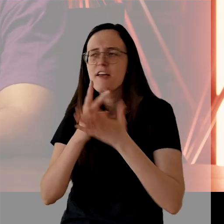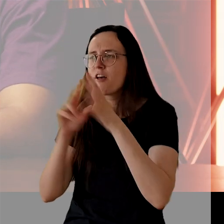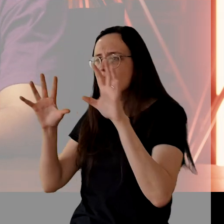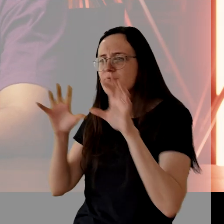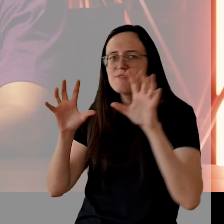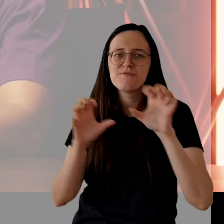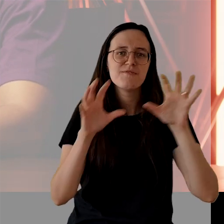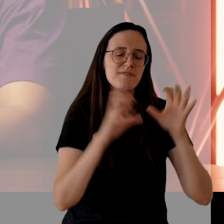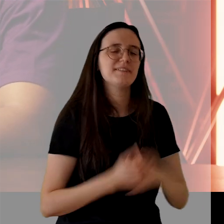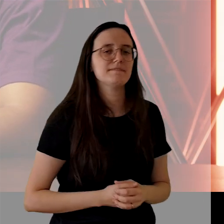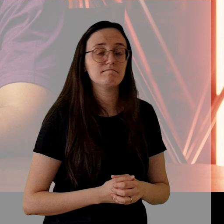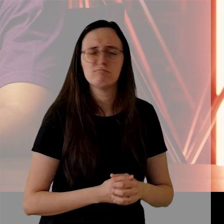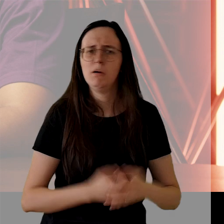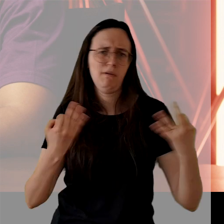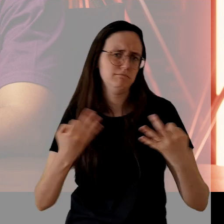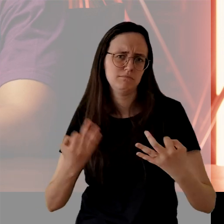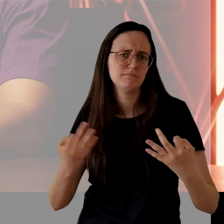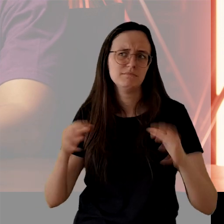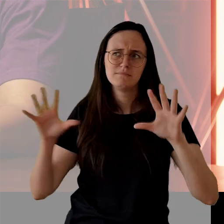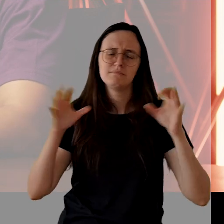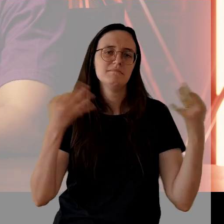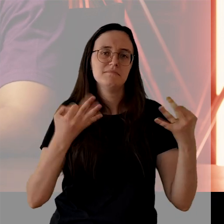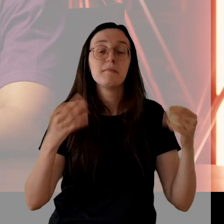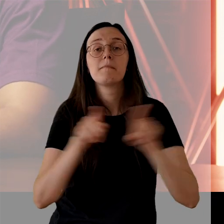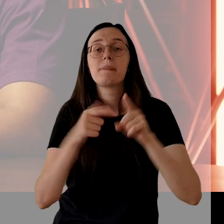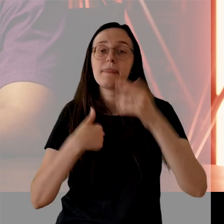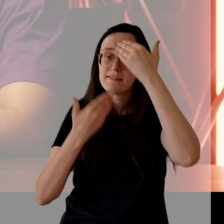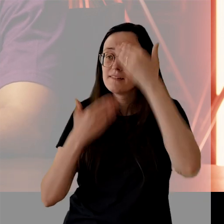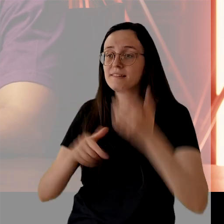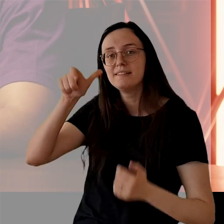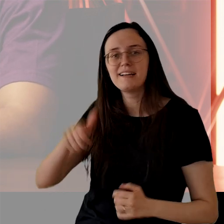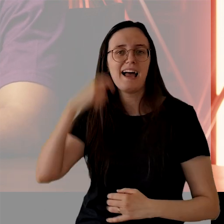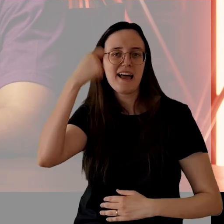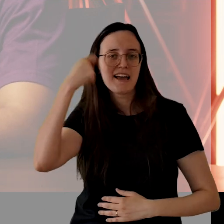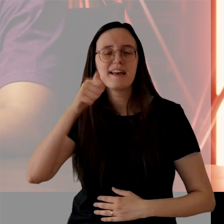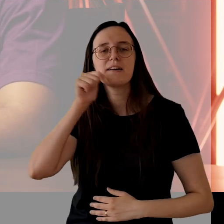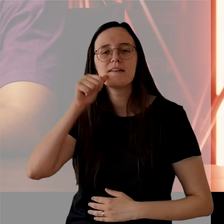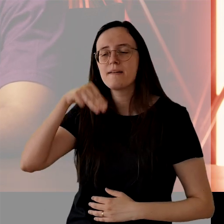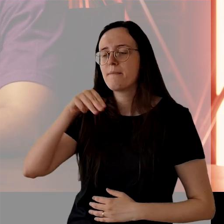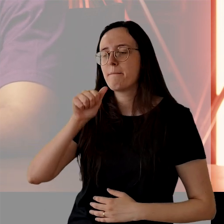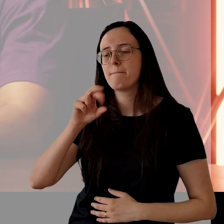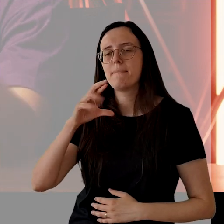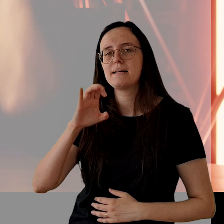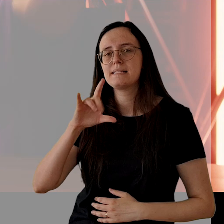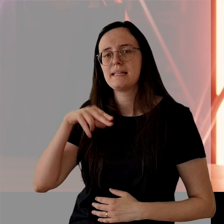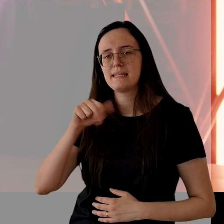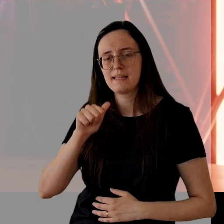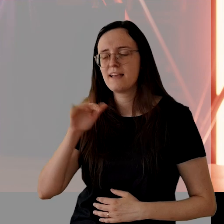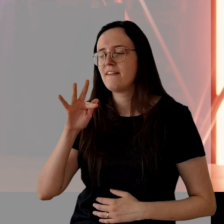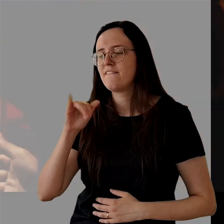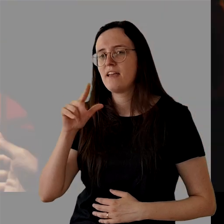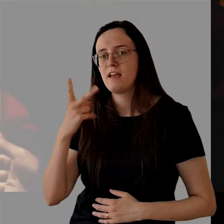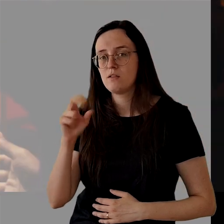E muito, muito bem captada, assim. Inclusive, agradecer à atriz também, a Marcelina Fialho, que foi incrível, porque, imagina,